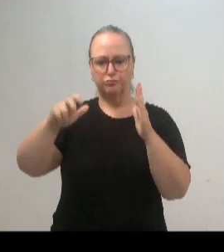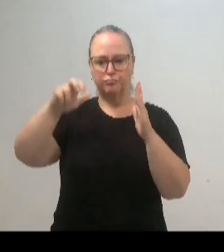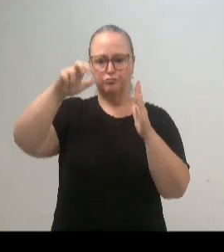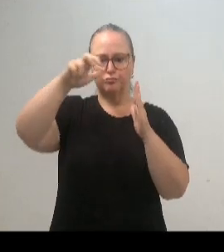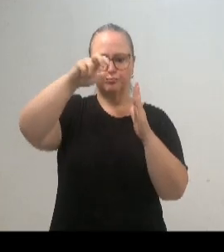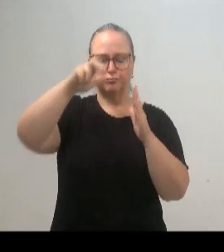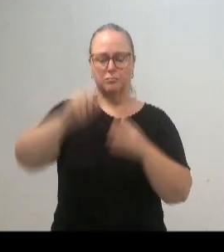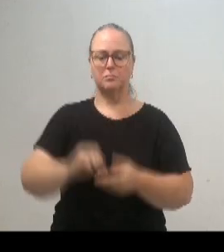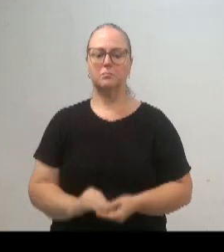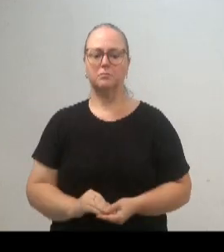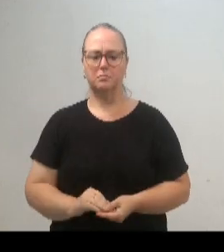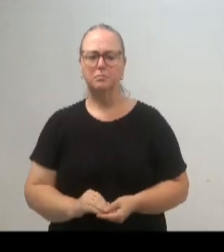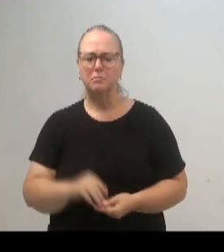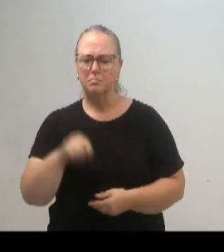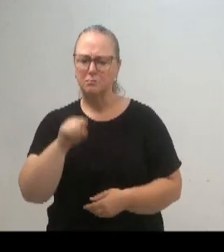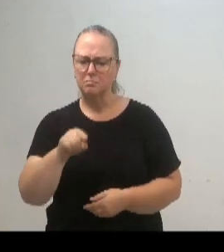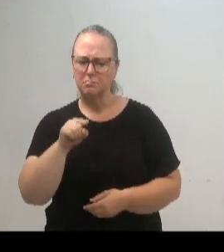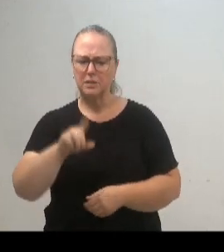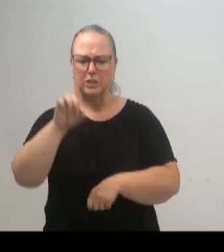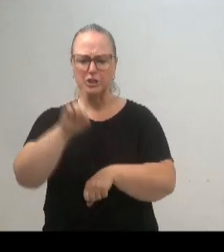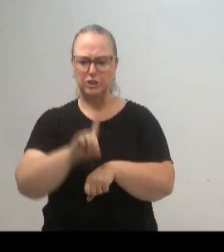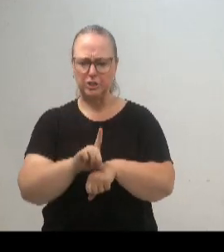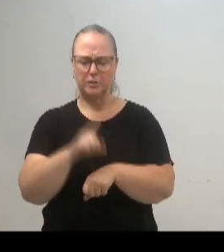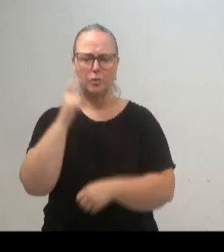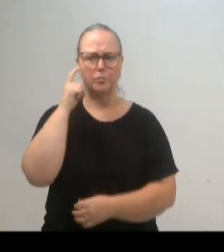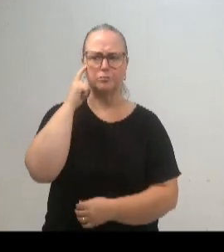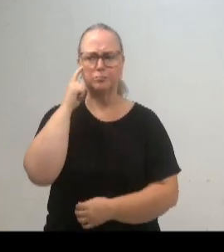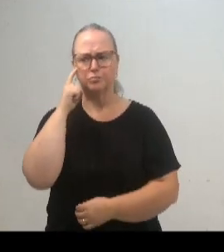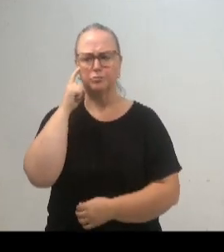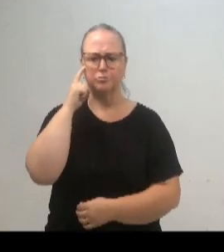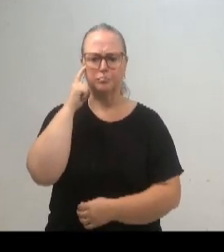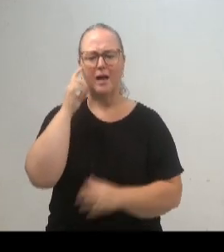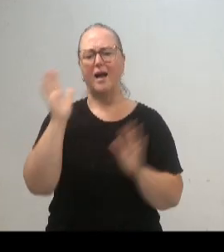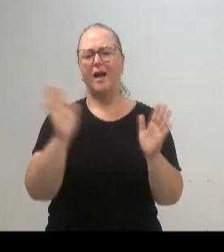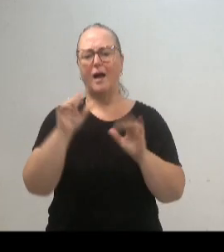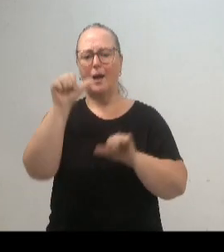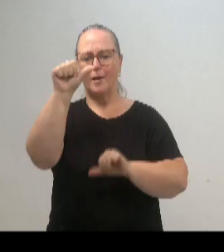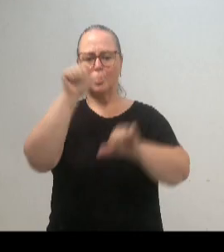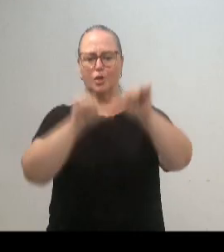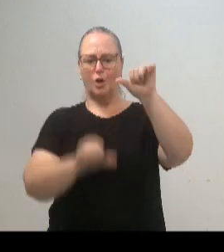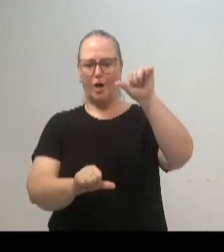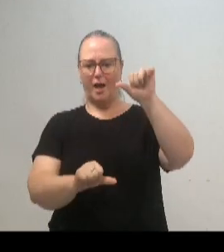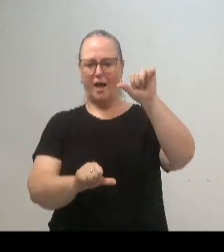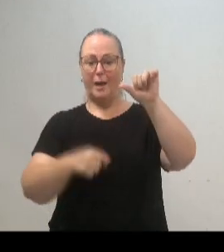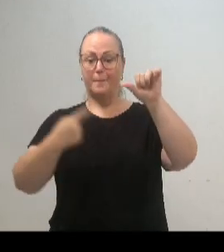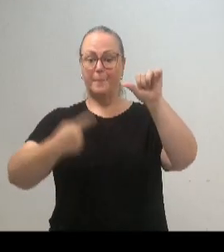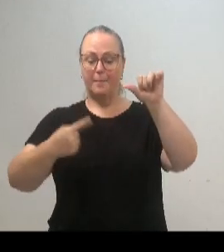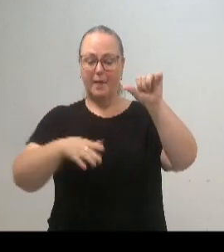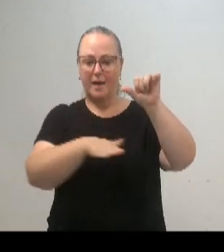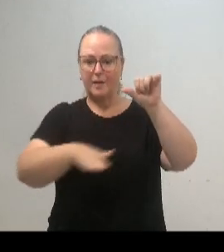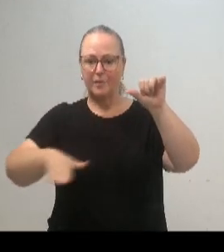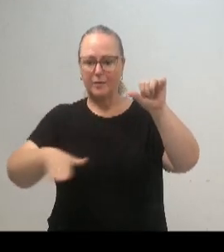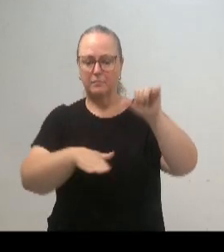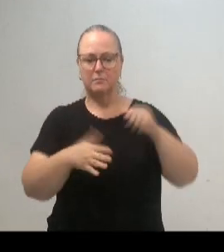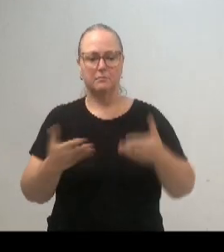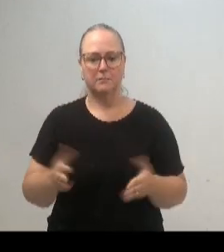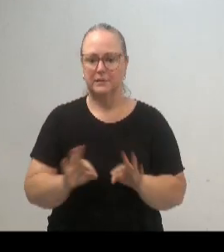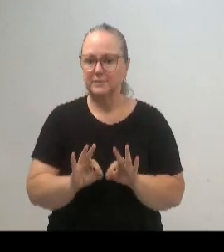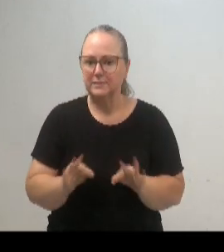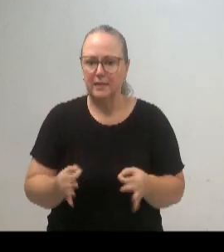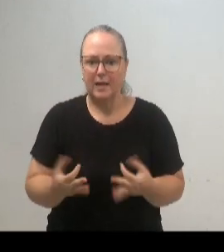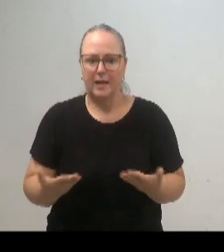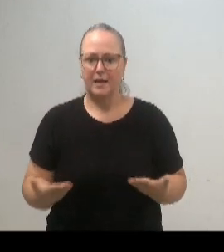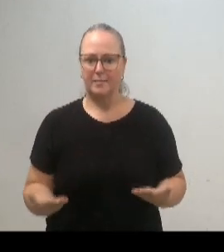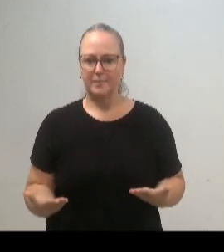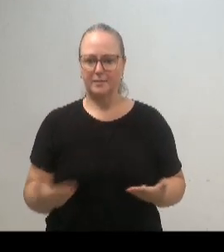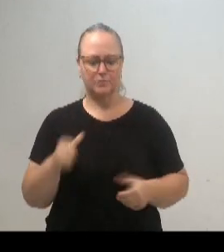nenhum momento esse gestor escolar pensou em colocar o 1º ano no térreo. Uma medida simples.